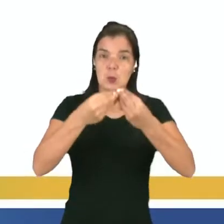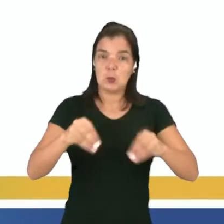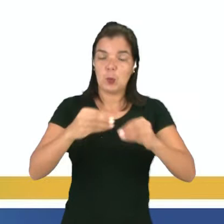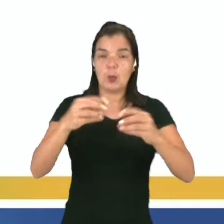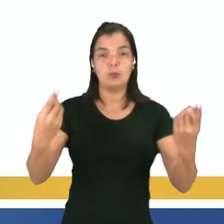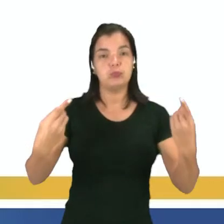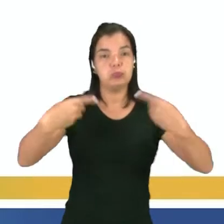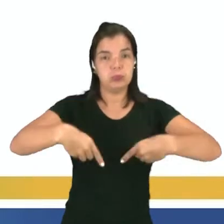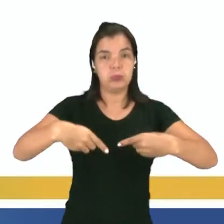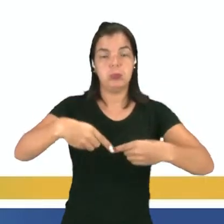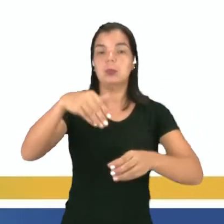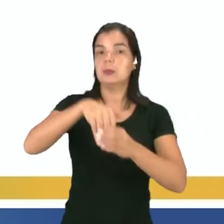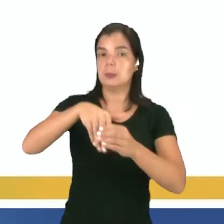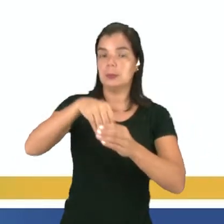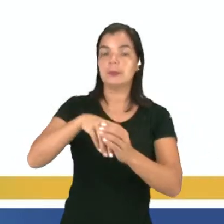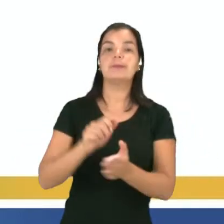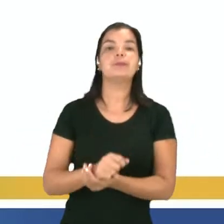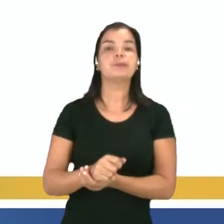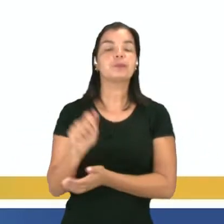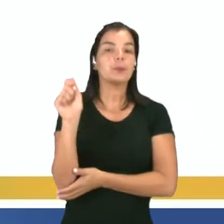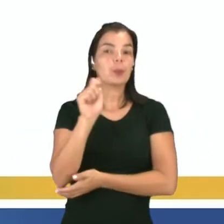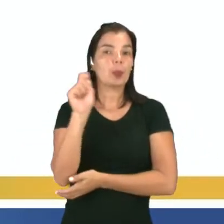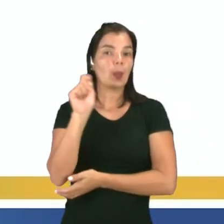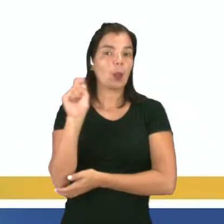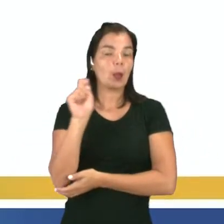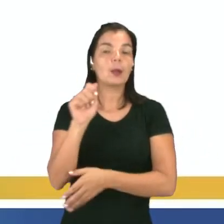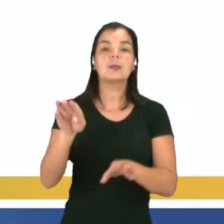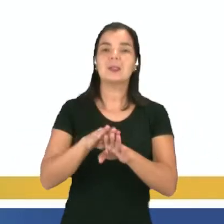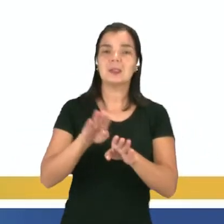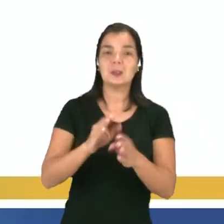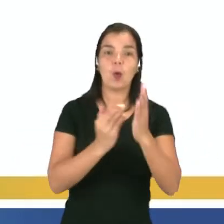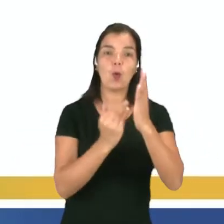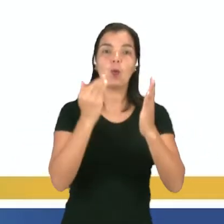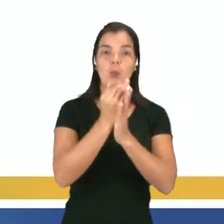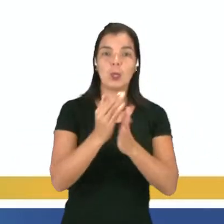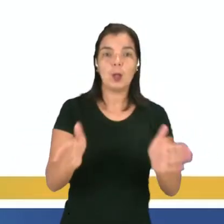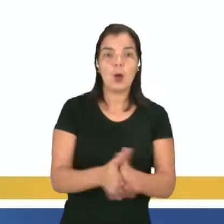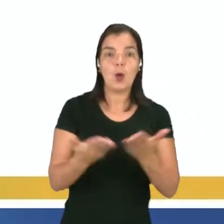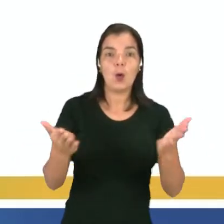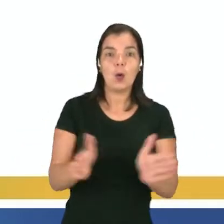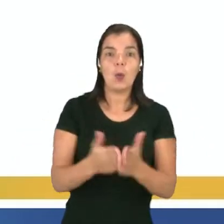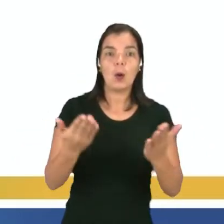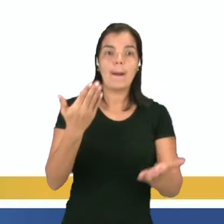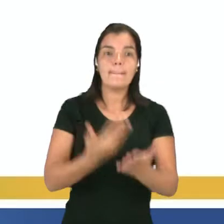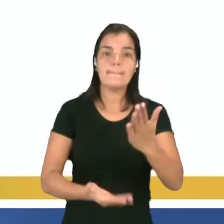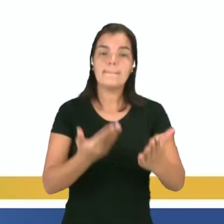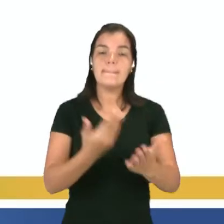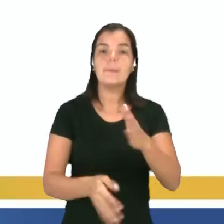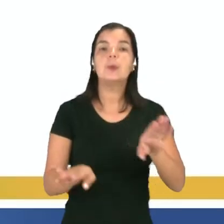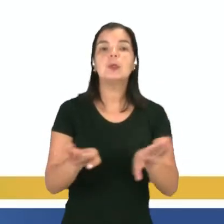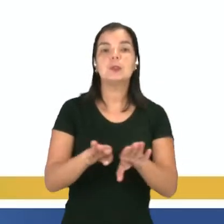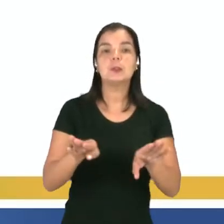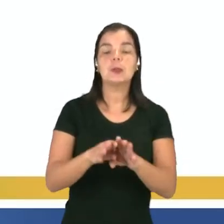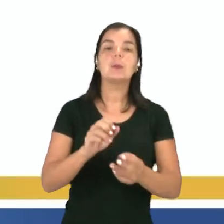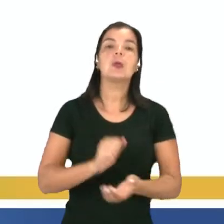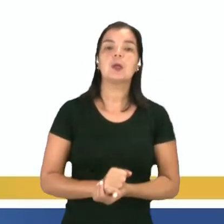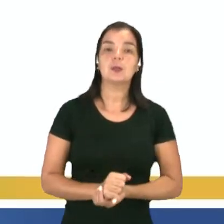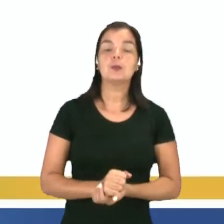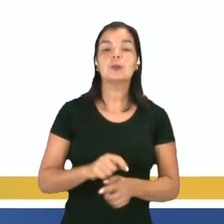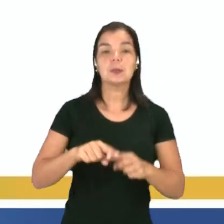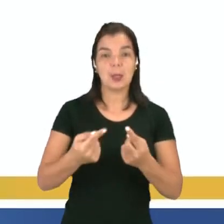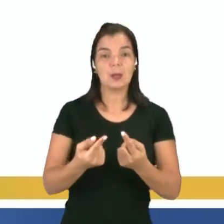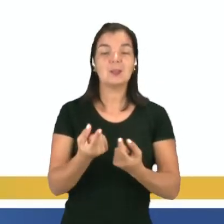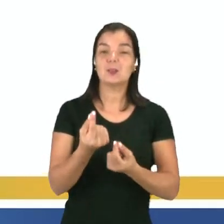disputa eleitoral. Na Argentina, o aumento da pobreza, austeridade, ou seja, aperto dos